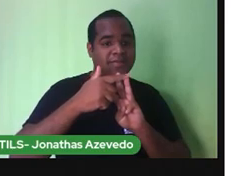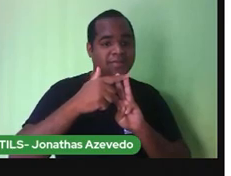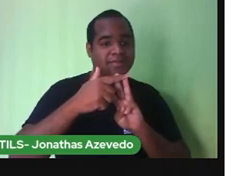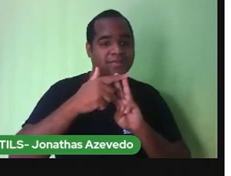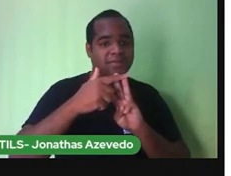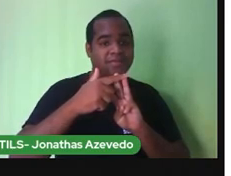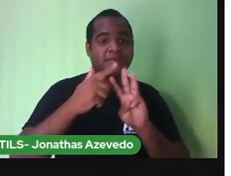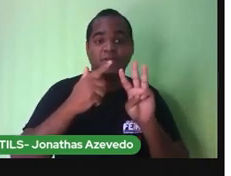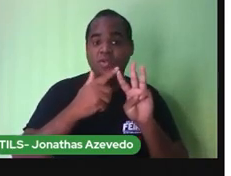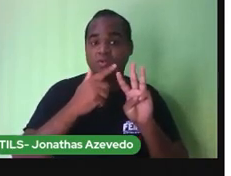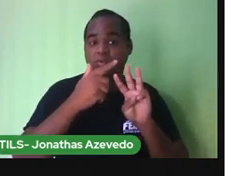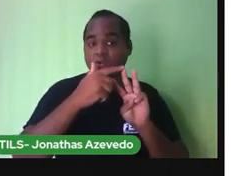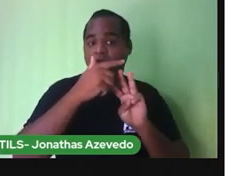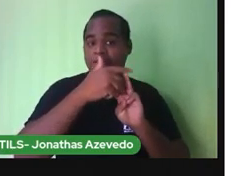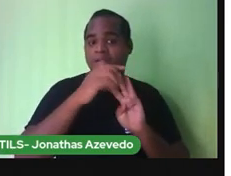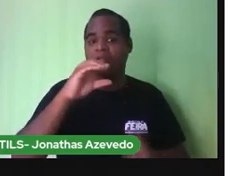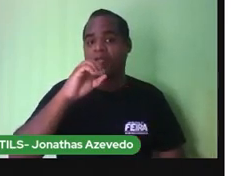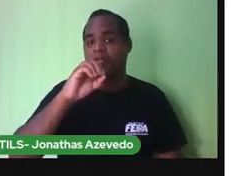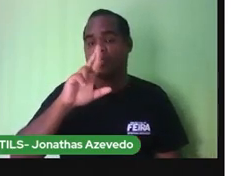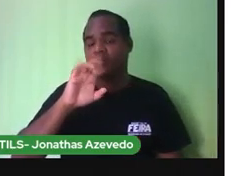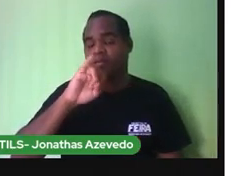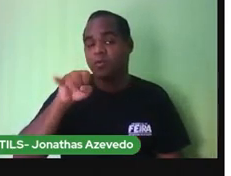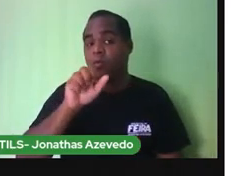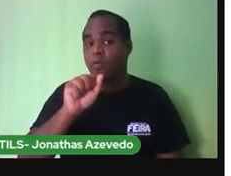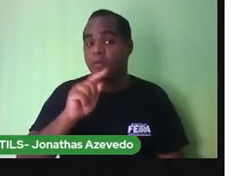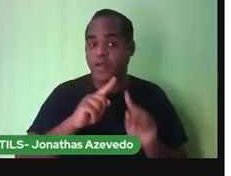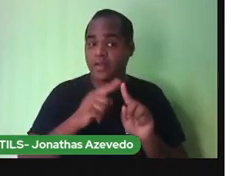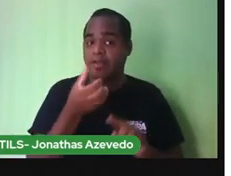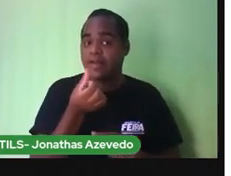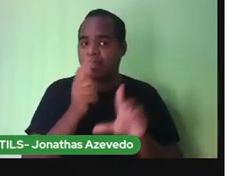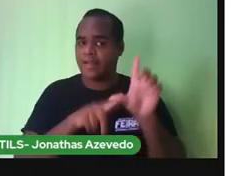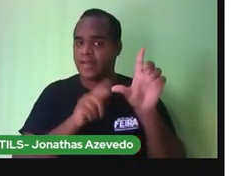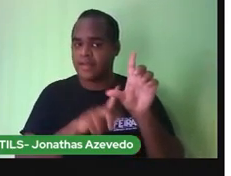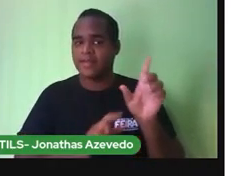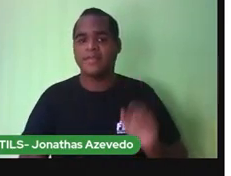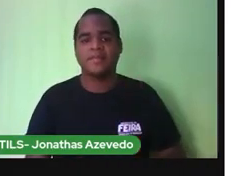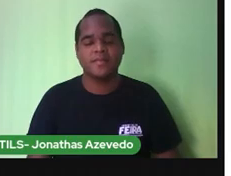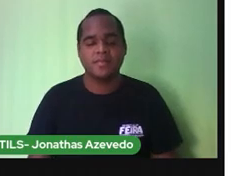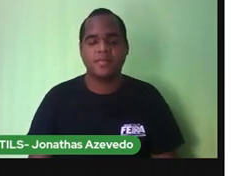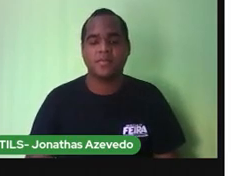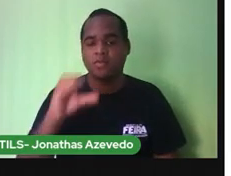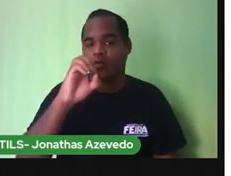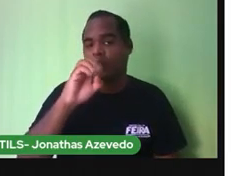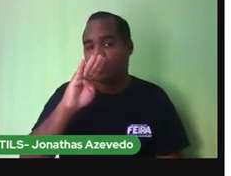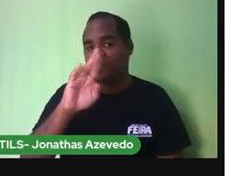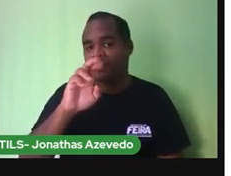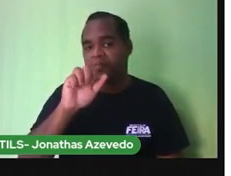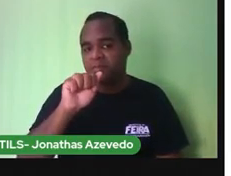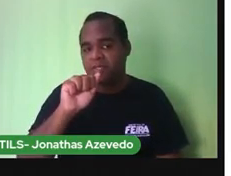o trem sílabas e sem letra cobra